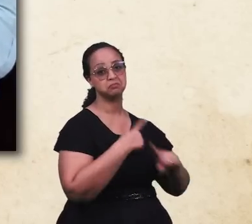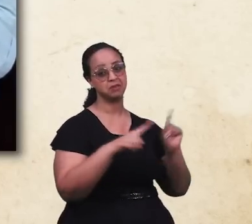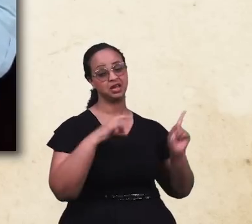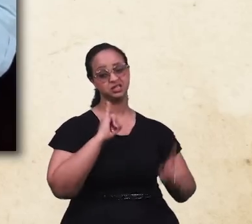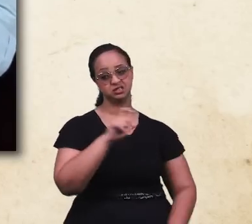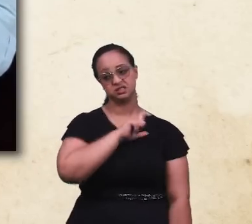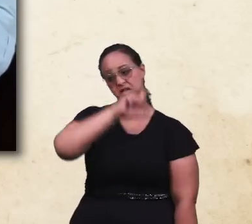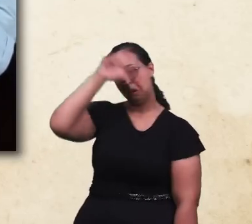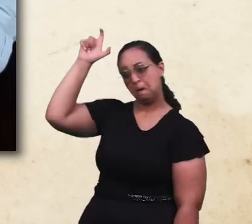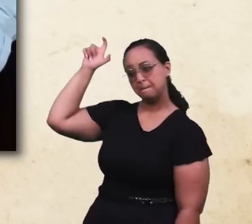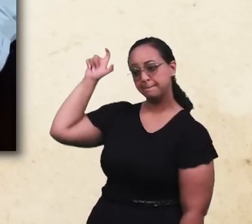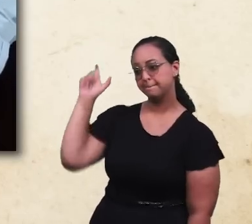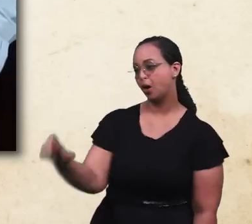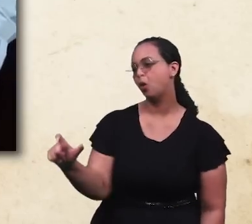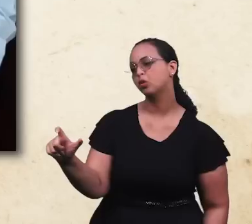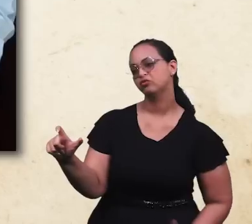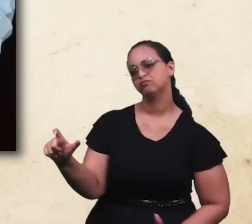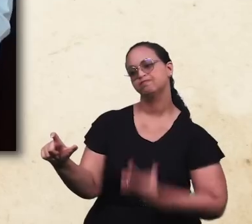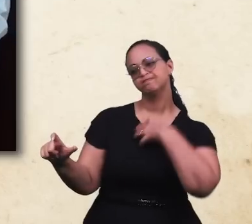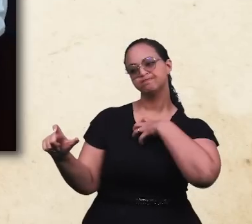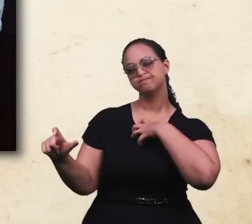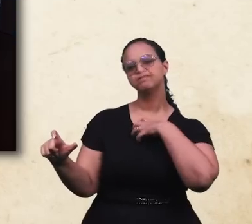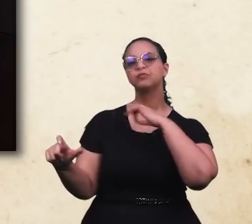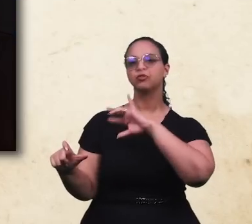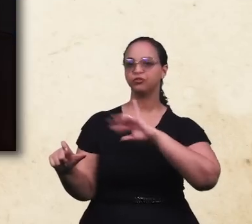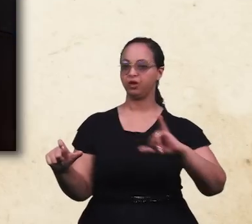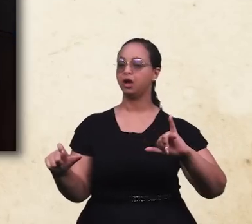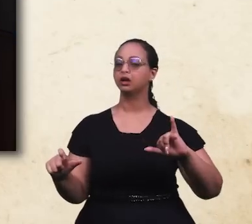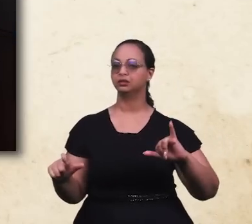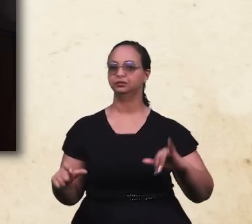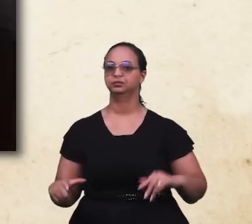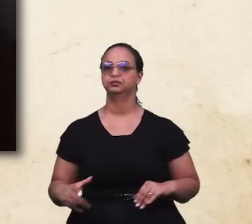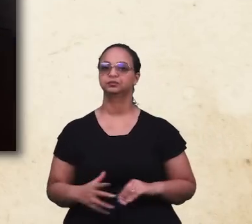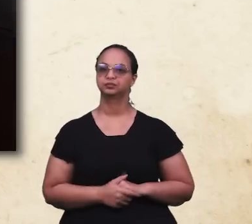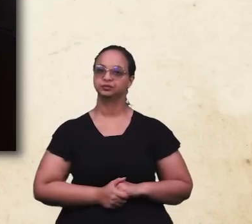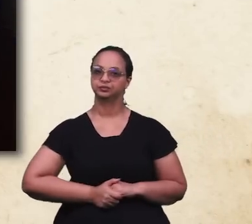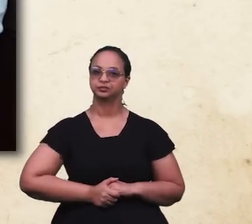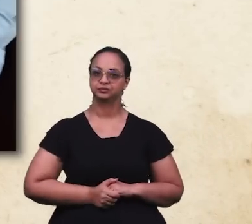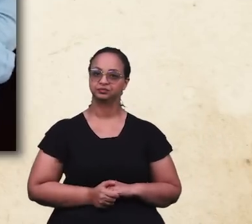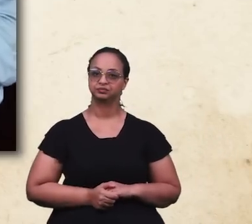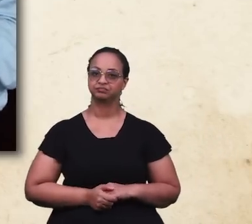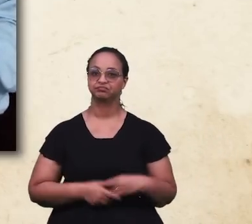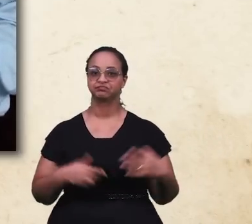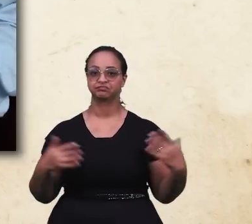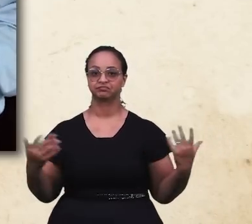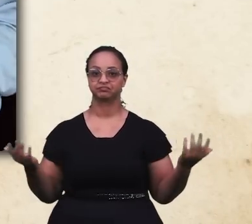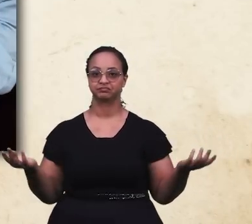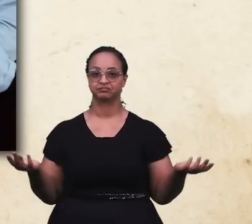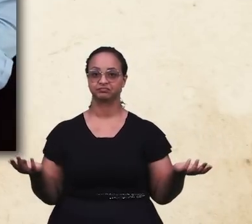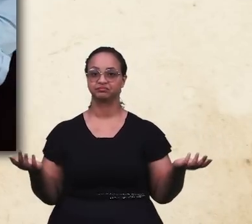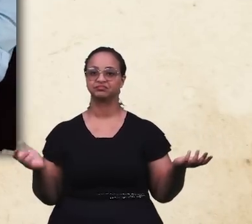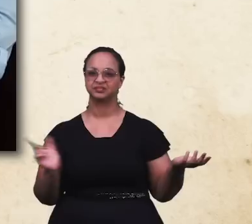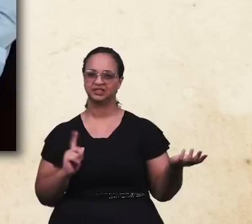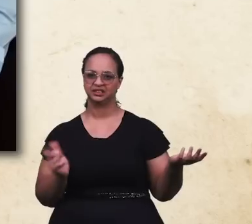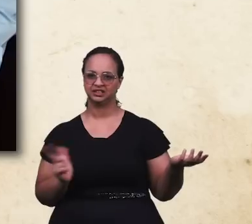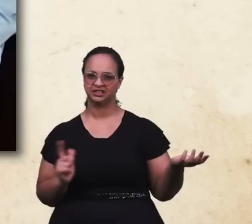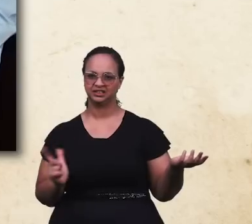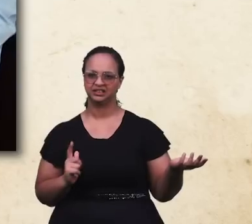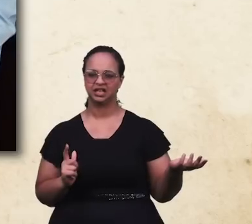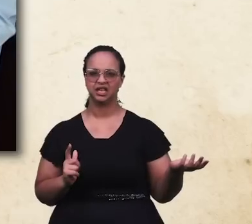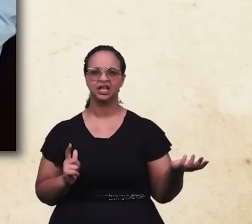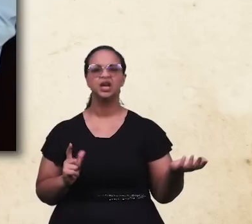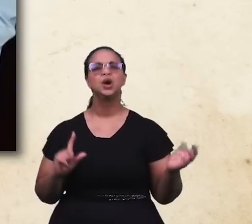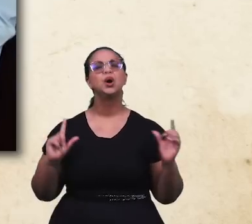dura suscita a ira. Então, nós temos aqui o furor e a